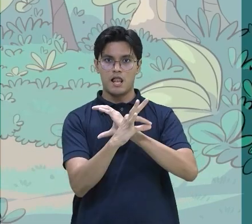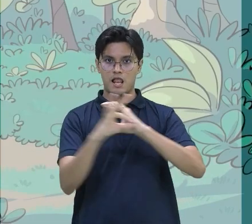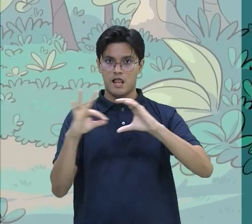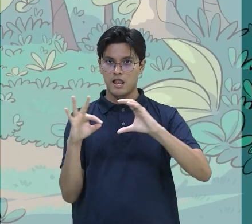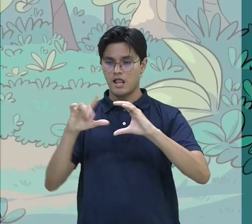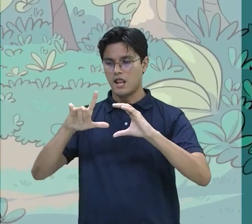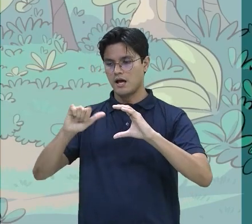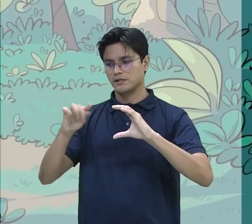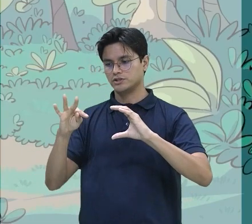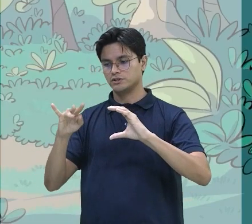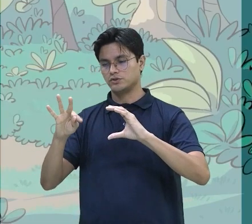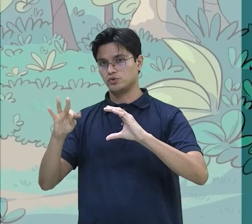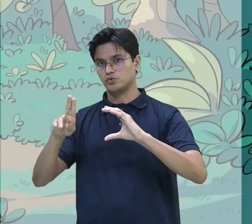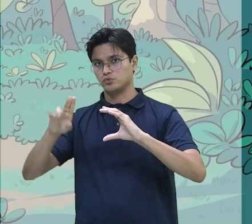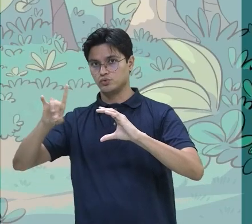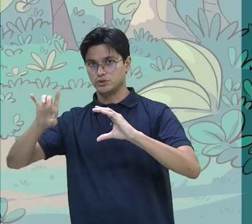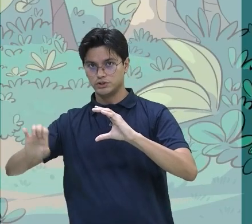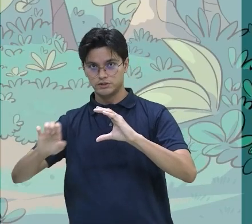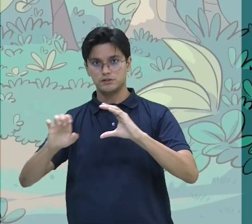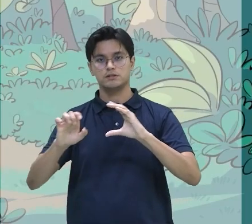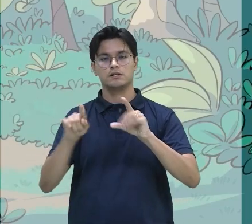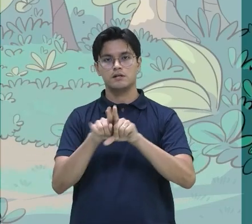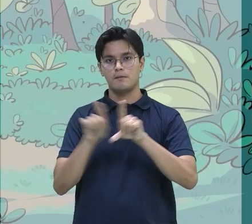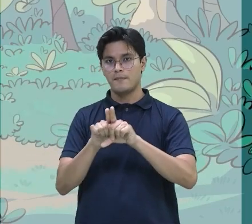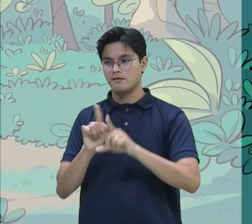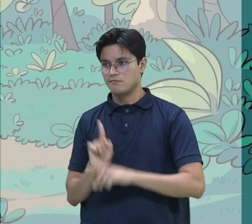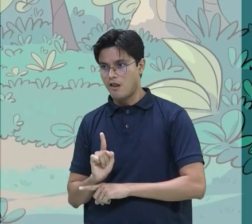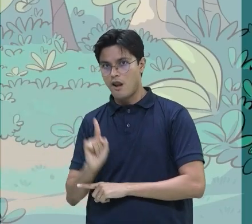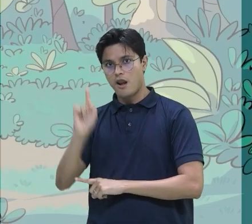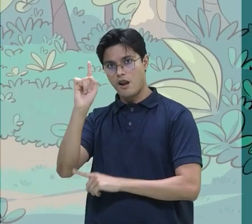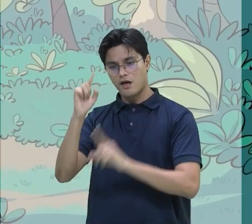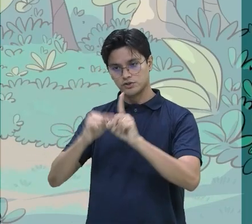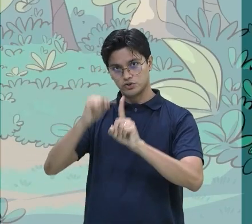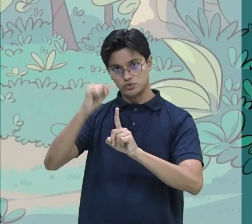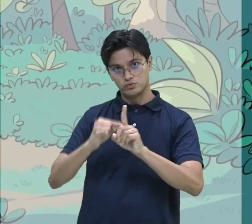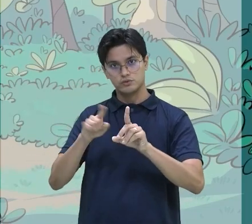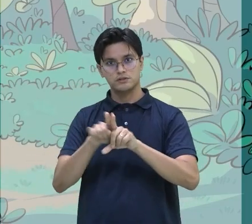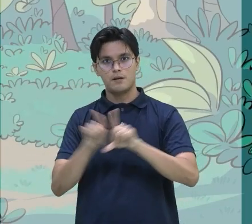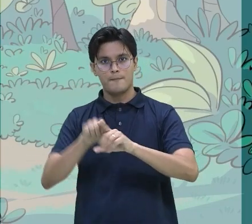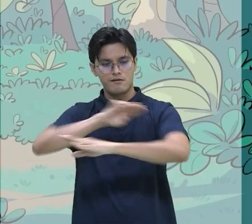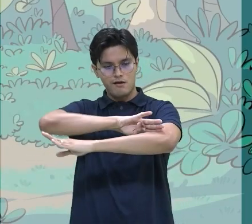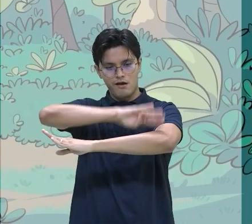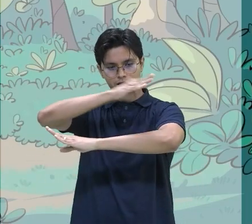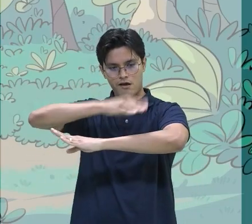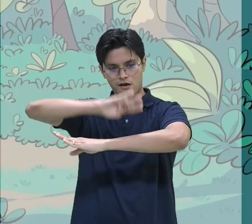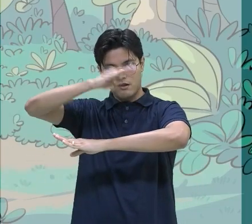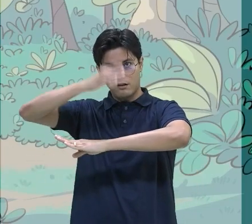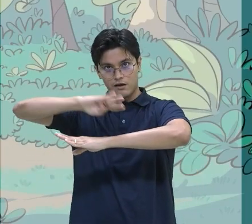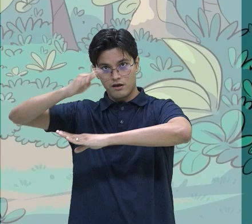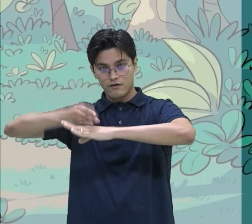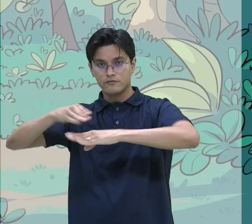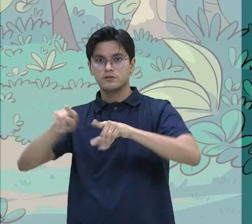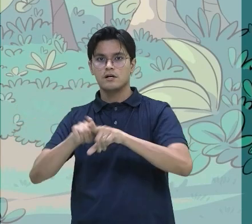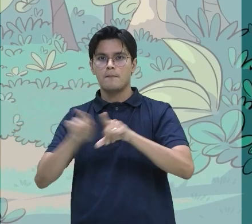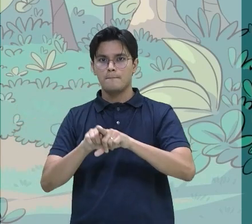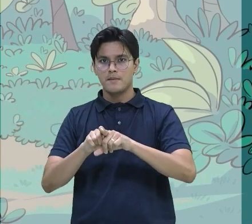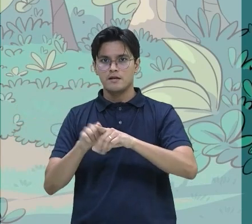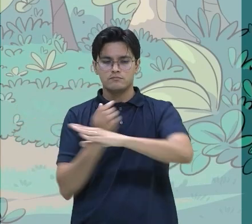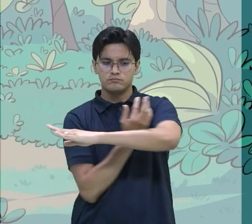latitude, altitude, relevo e vegetação, que vão influenciar